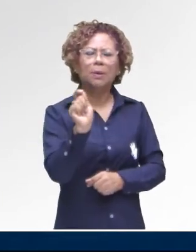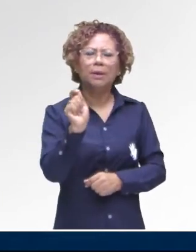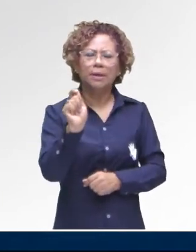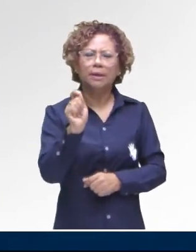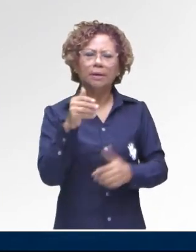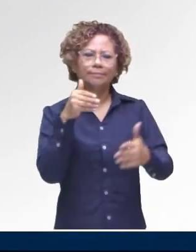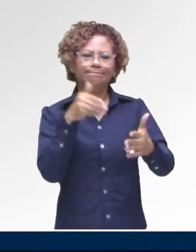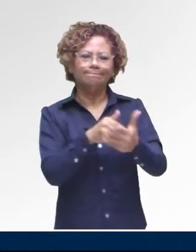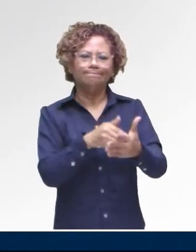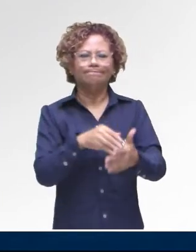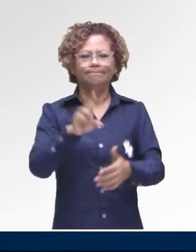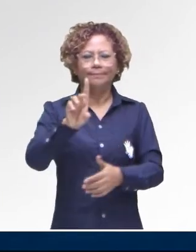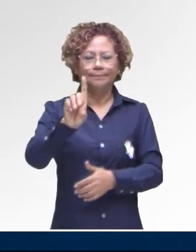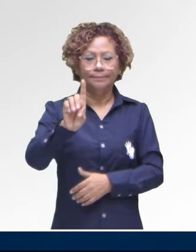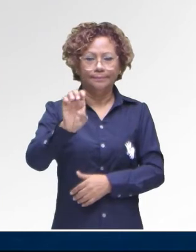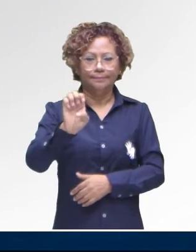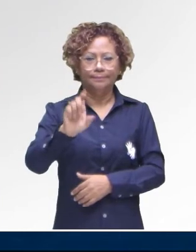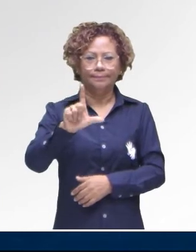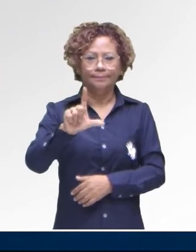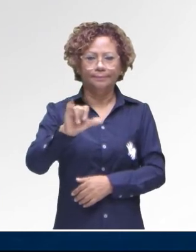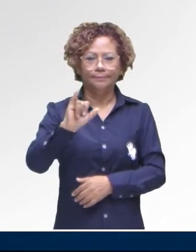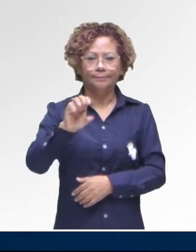né?